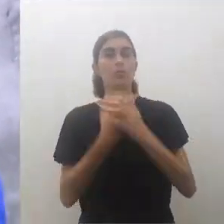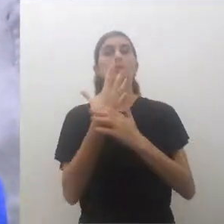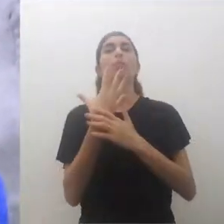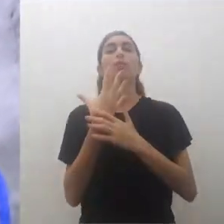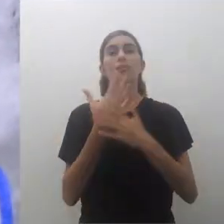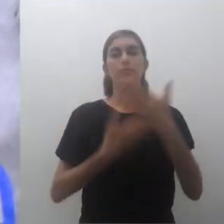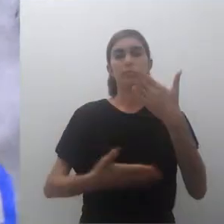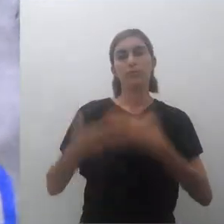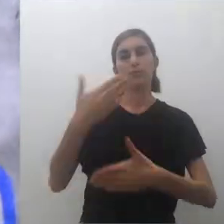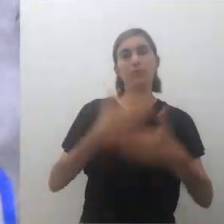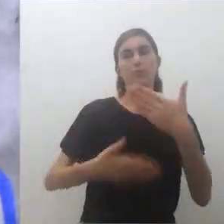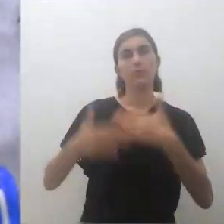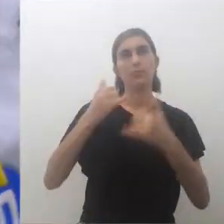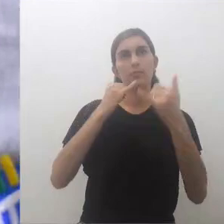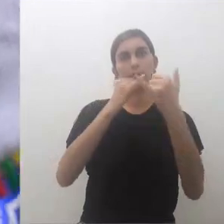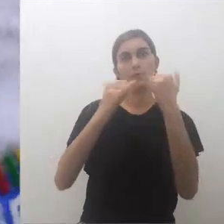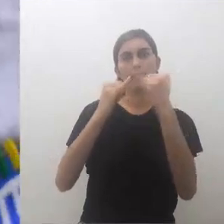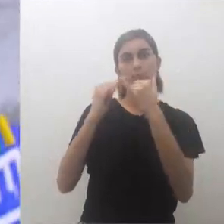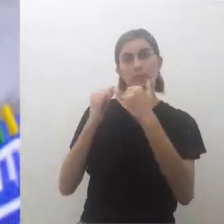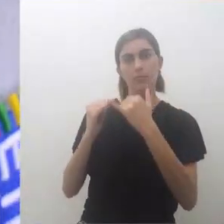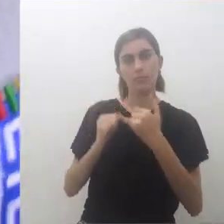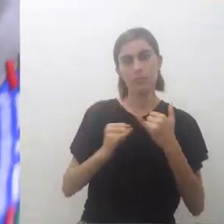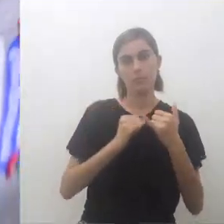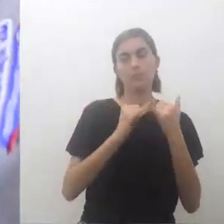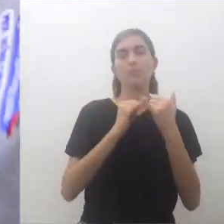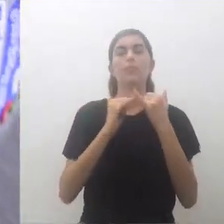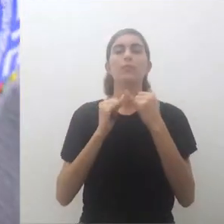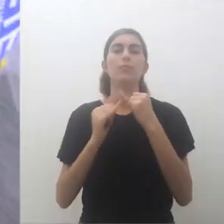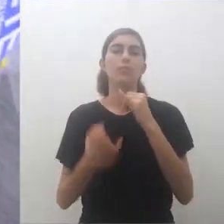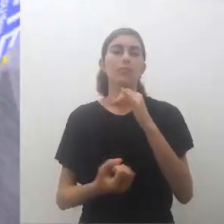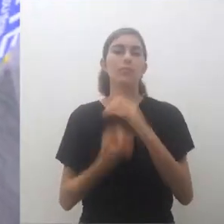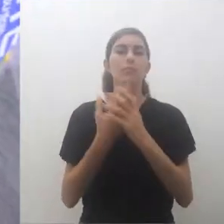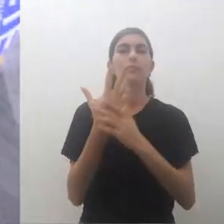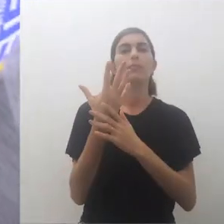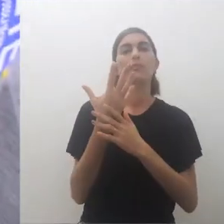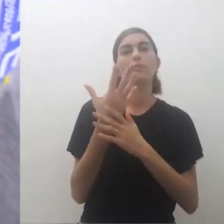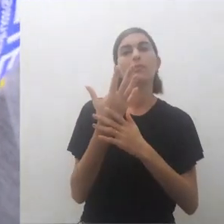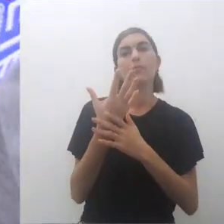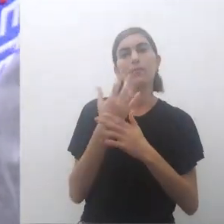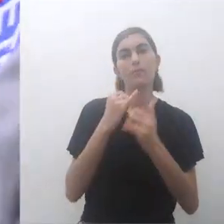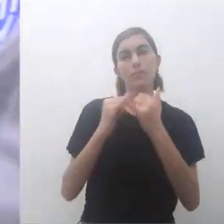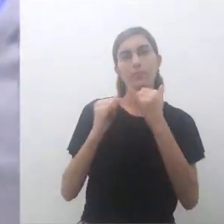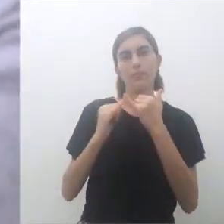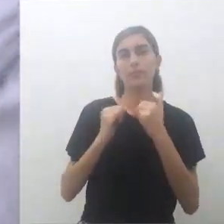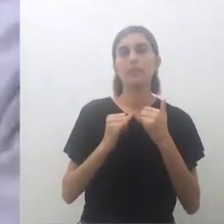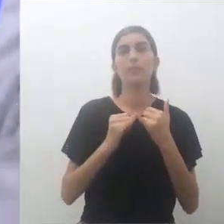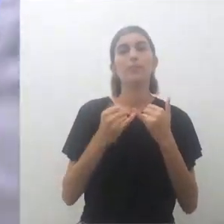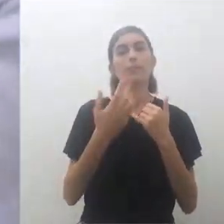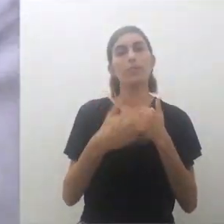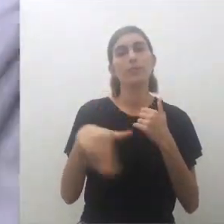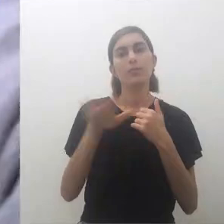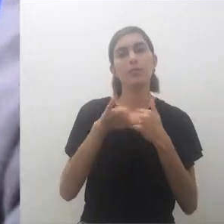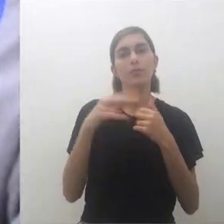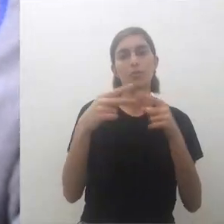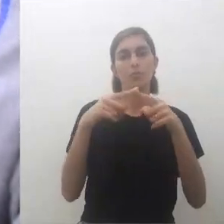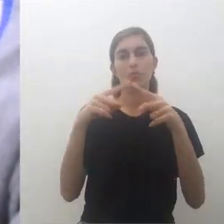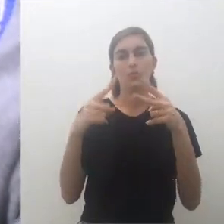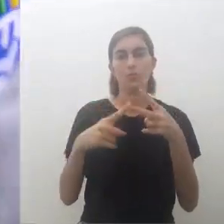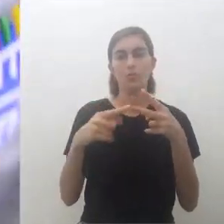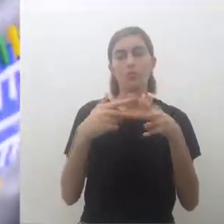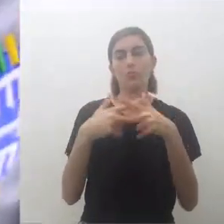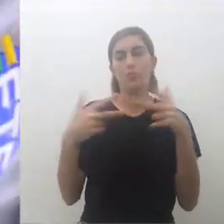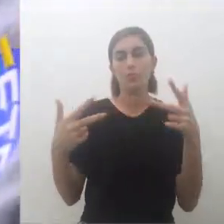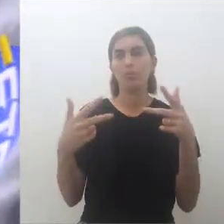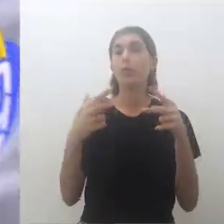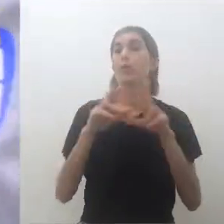uma relação de semelhança, eu crio uma relação de semelhança entre esses dois elementos.